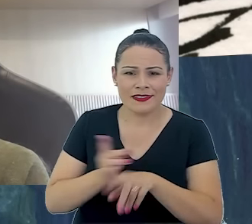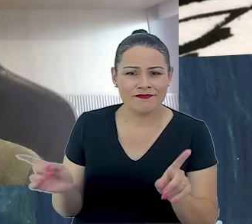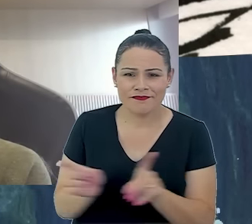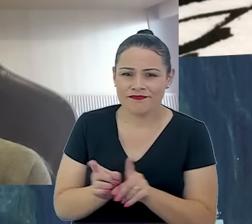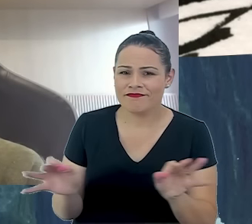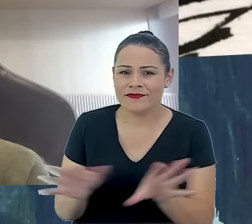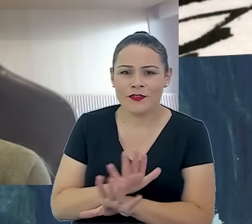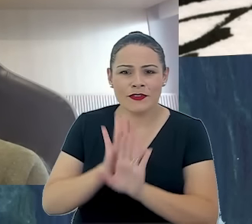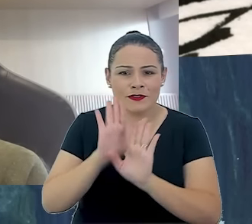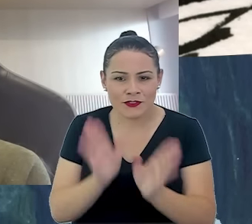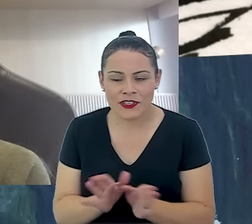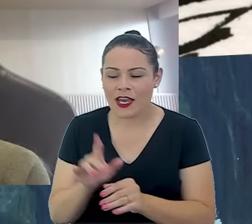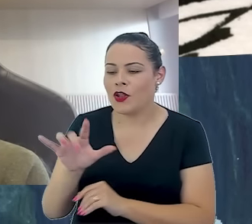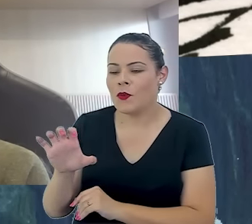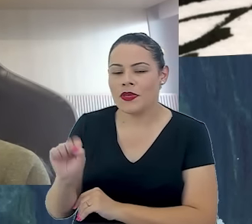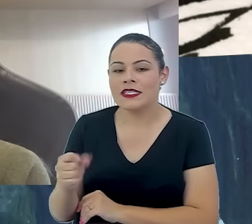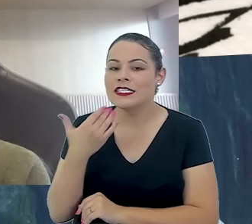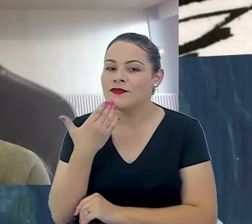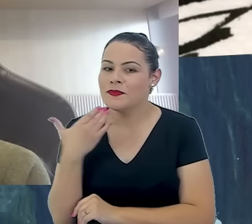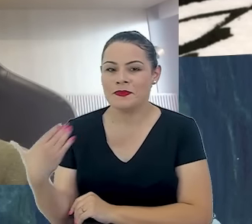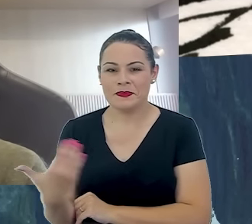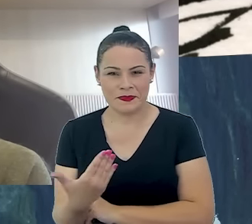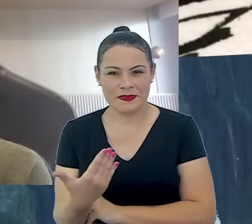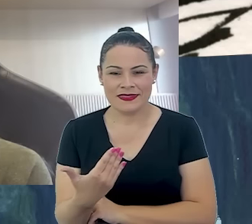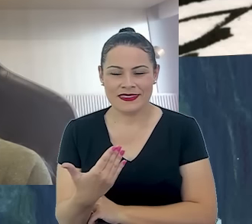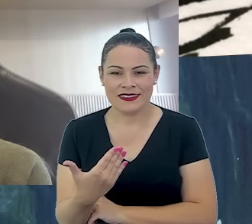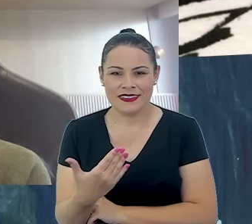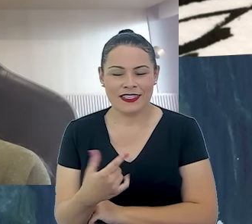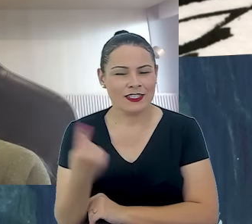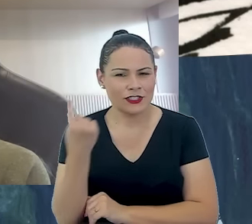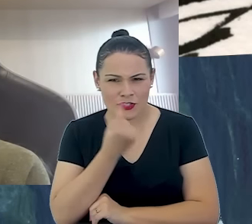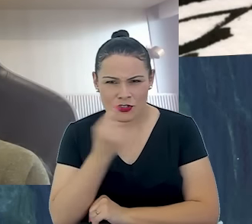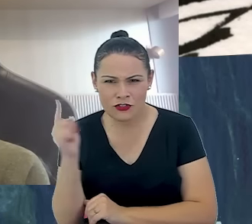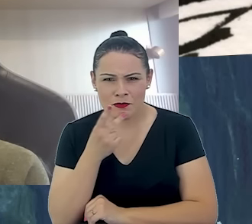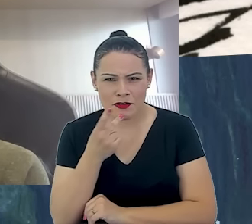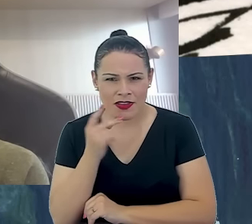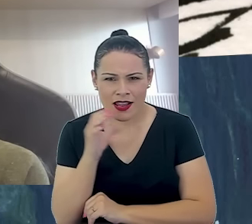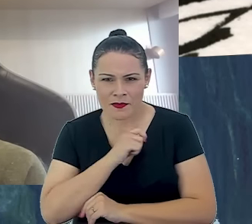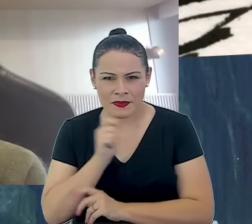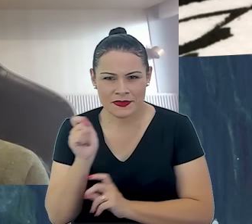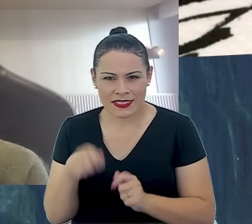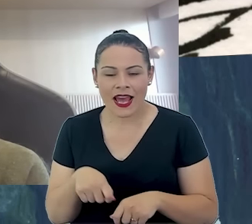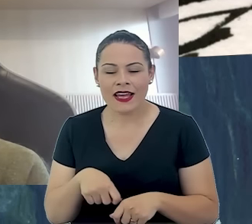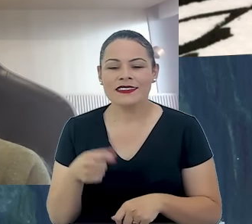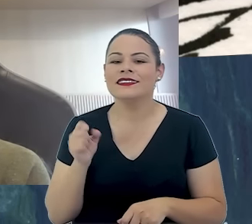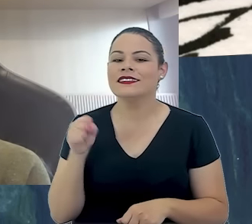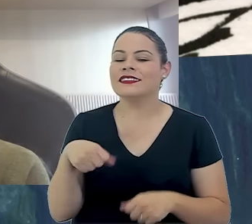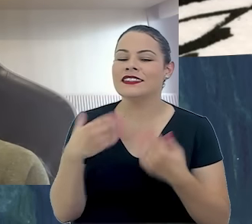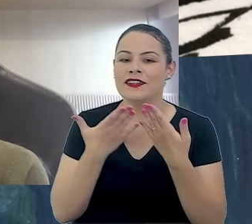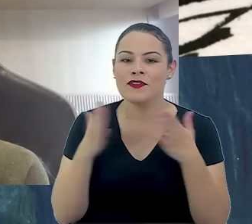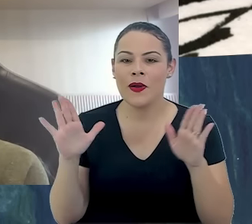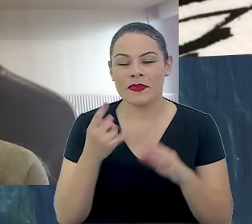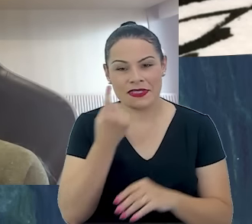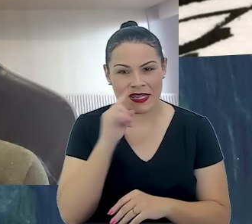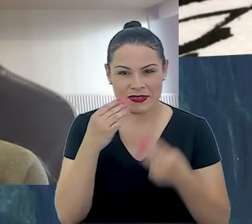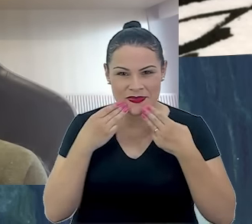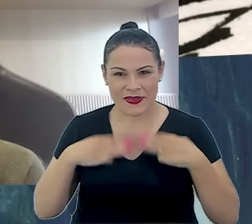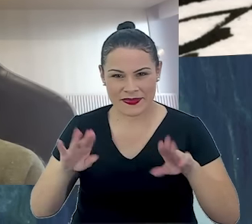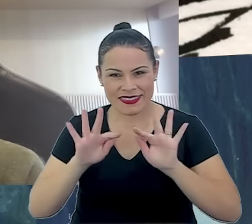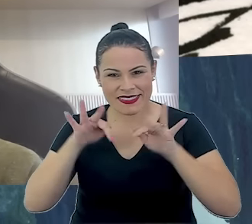infelizmente eh luí eu vou pedir uma uma última palavrinha CL por favor eu vou essas últimas